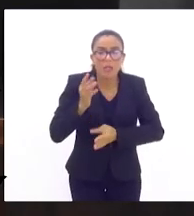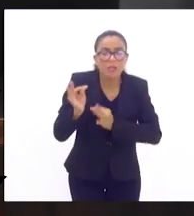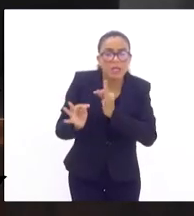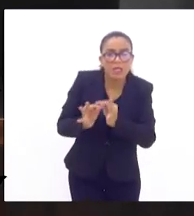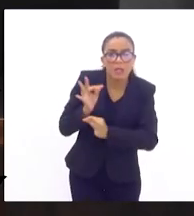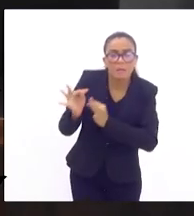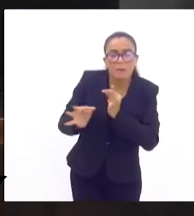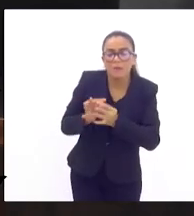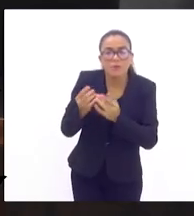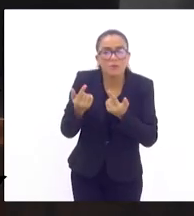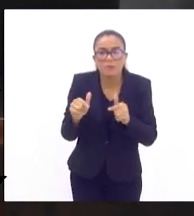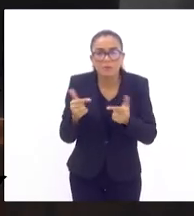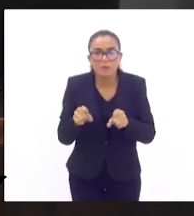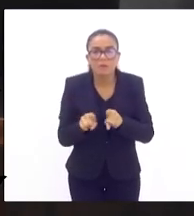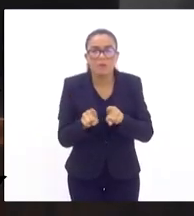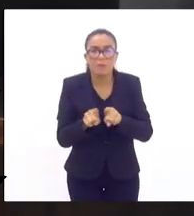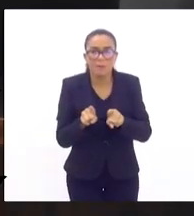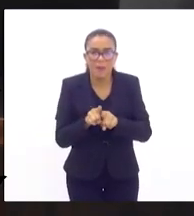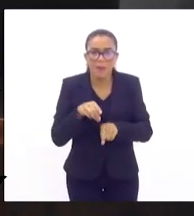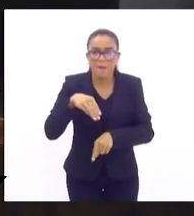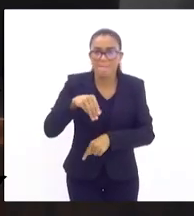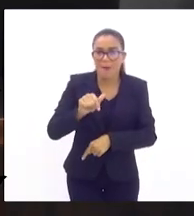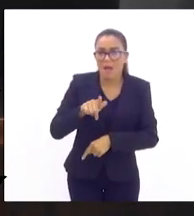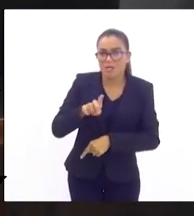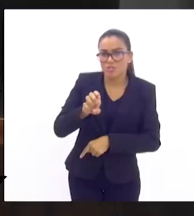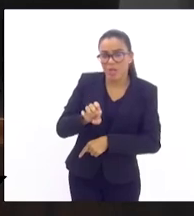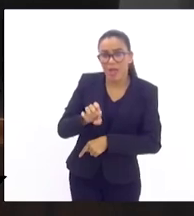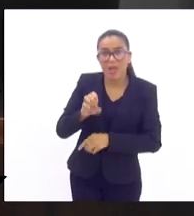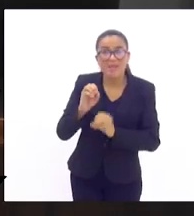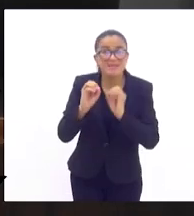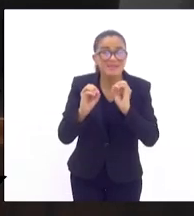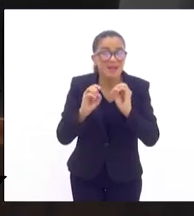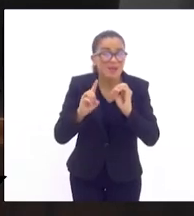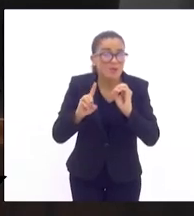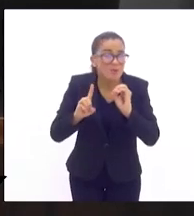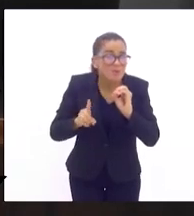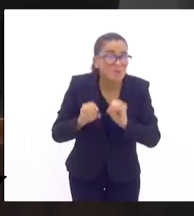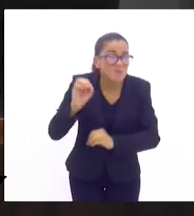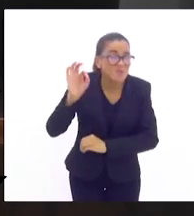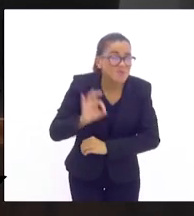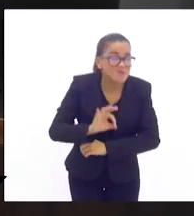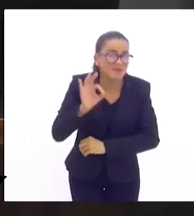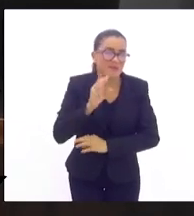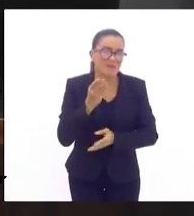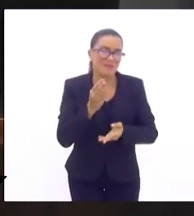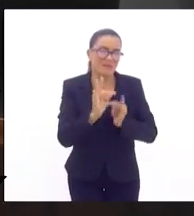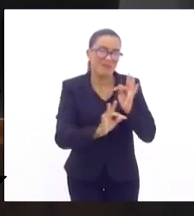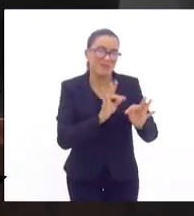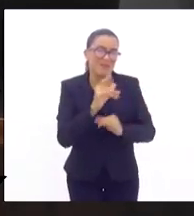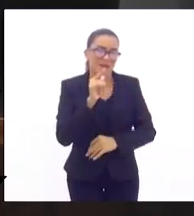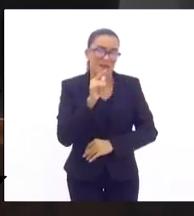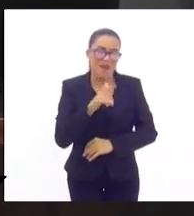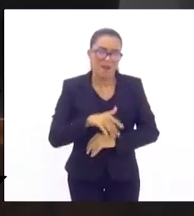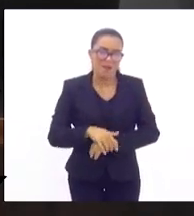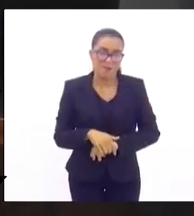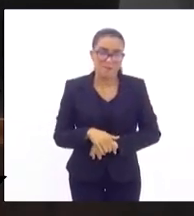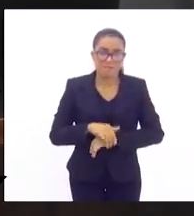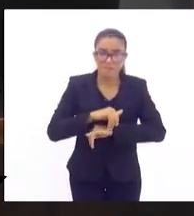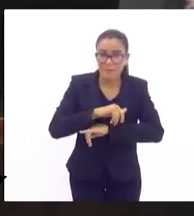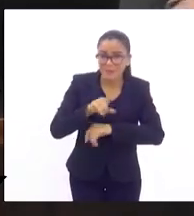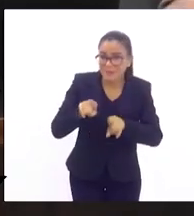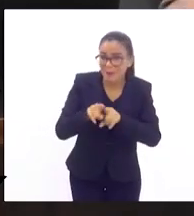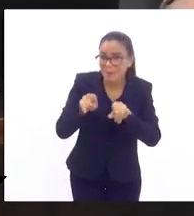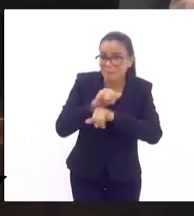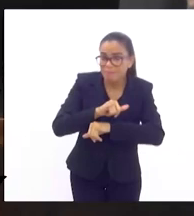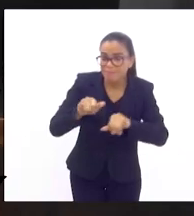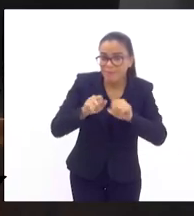por exemplo, o índice de tratamento de esgoto é 0%. E outra coisa que eu gostaria de atentar aos meus pares